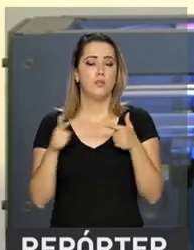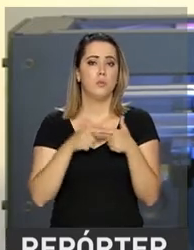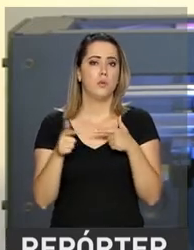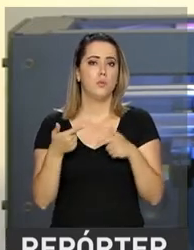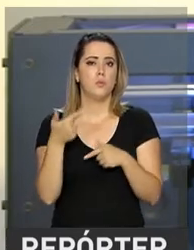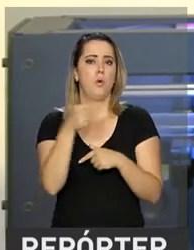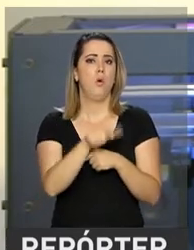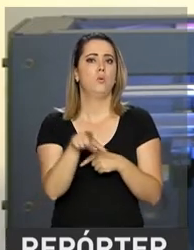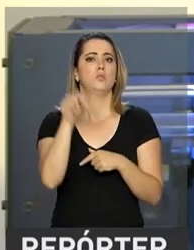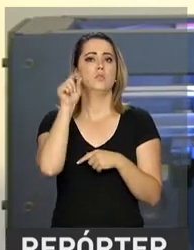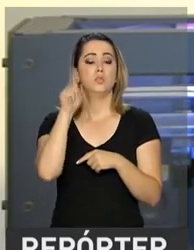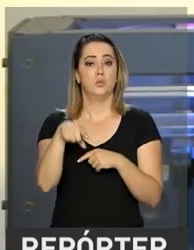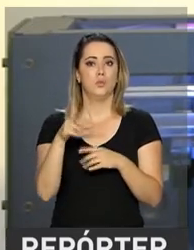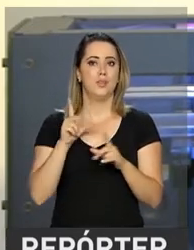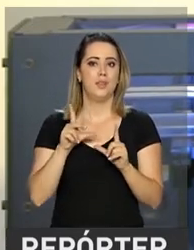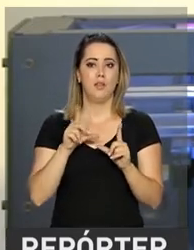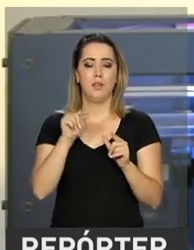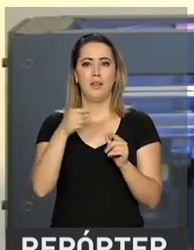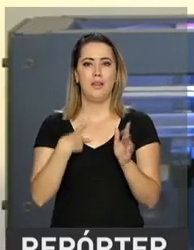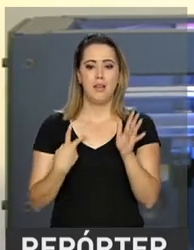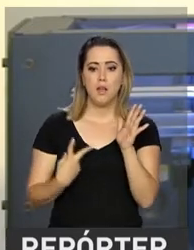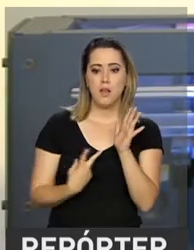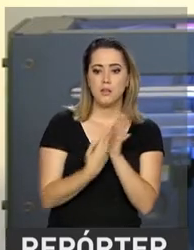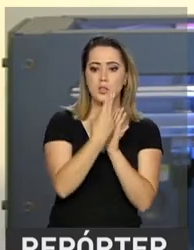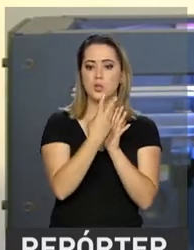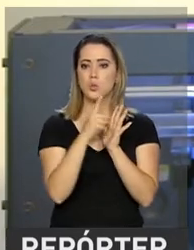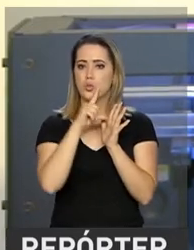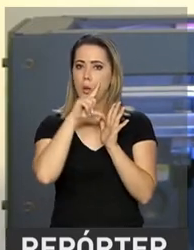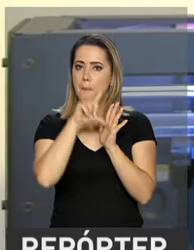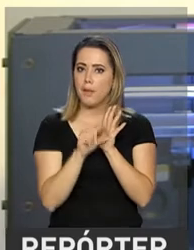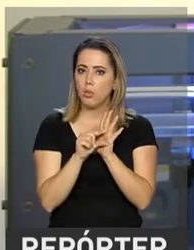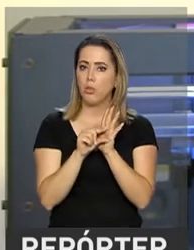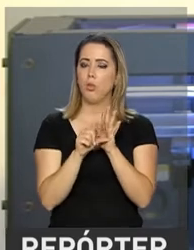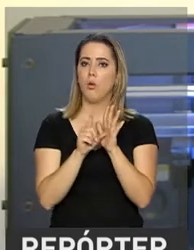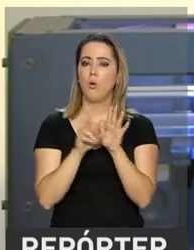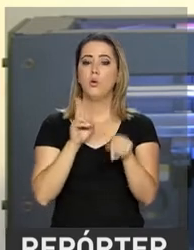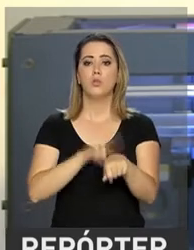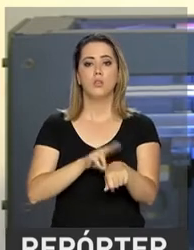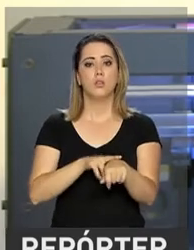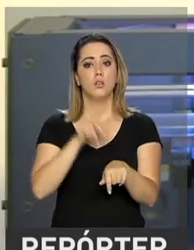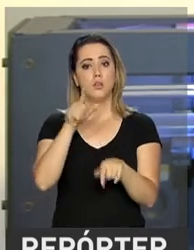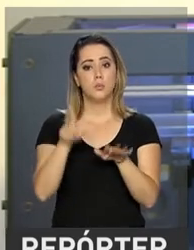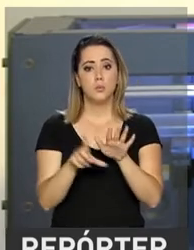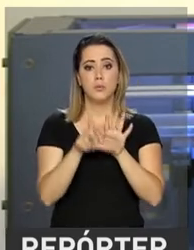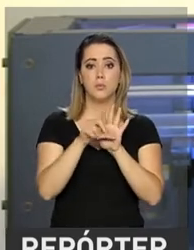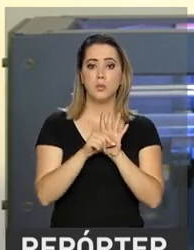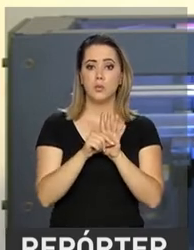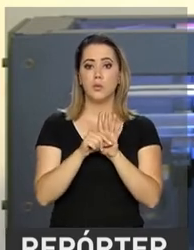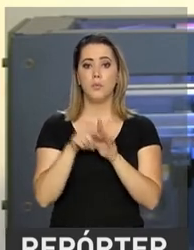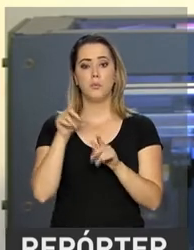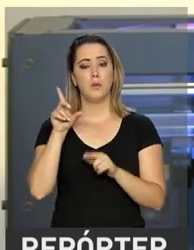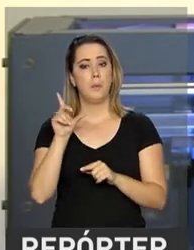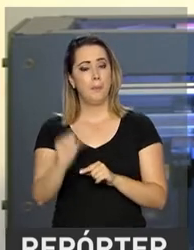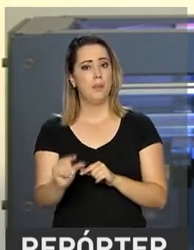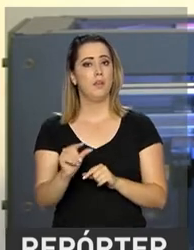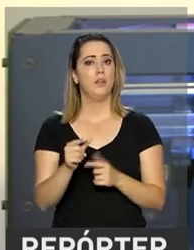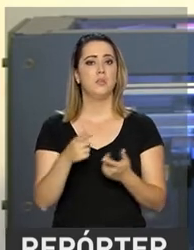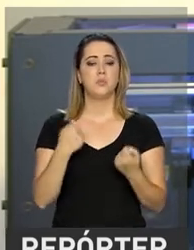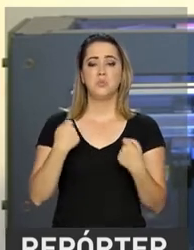a outra coisa se você agride menos o do ers o tempo cirúrgico ocorreu nó primeiro chance de fazer uma transfusão